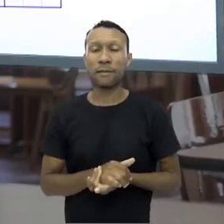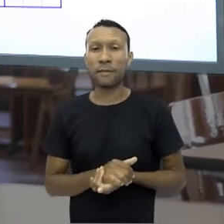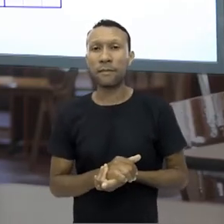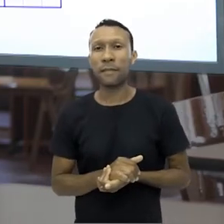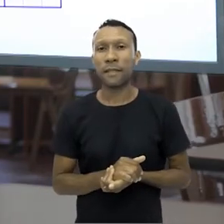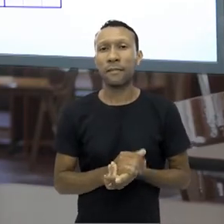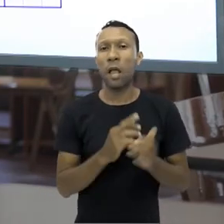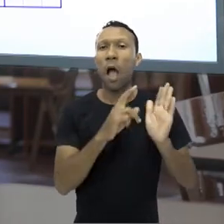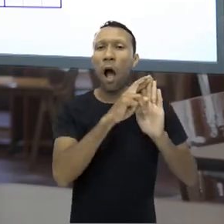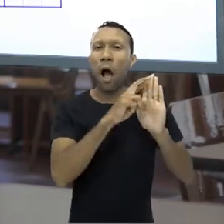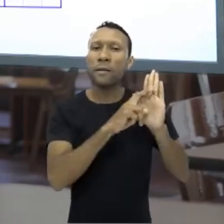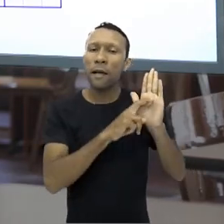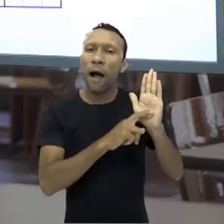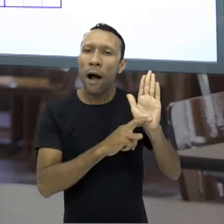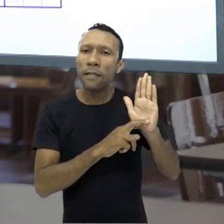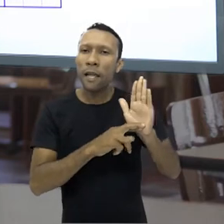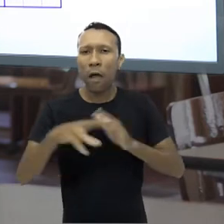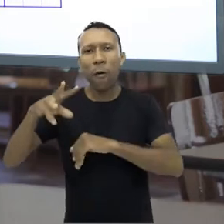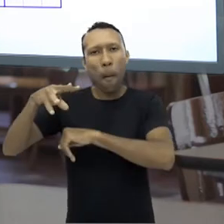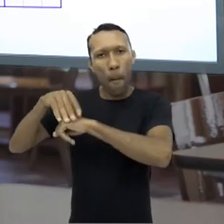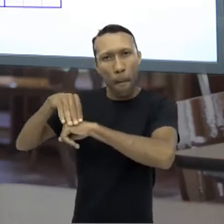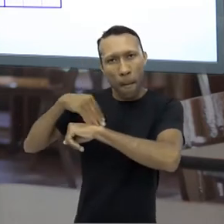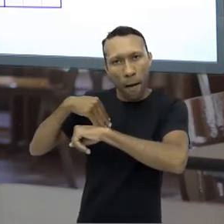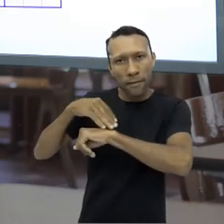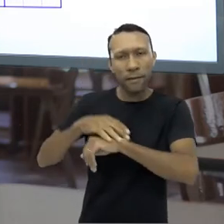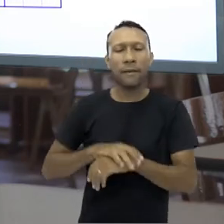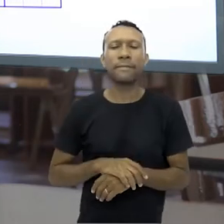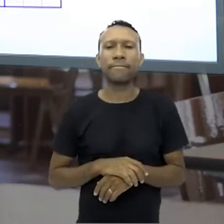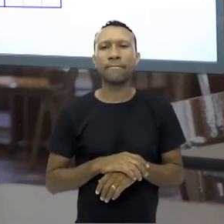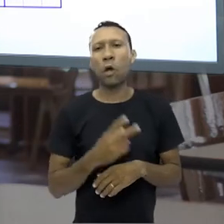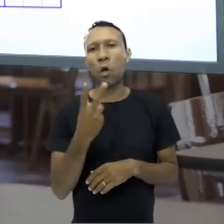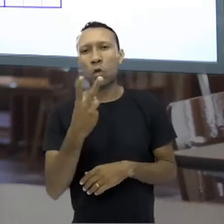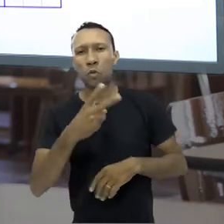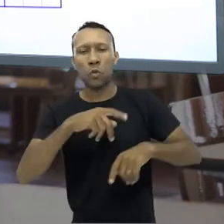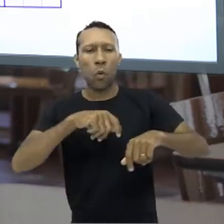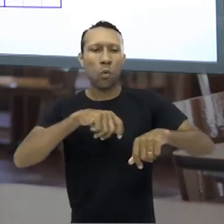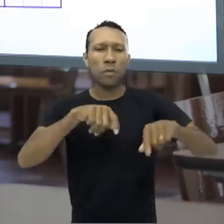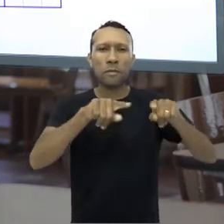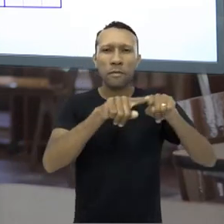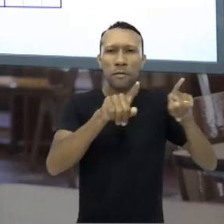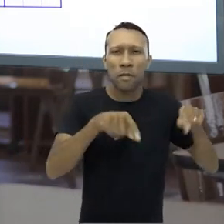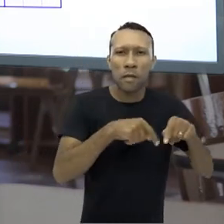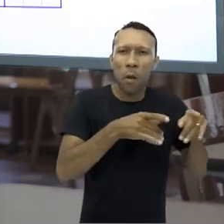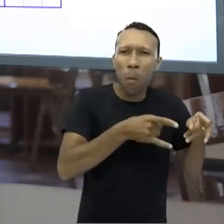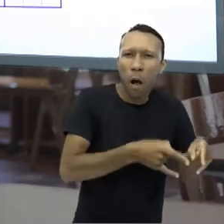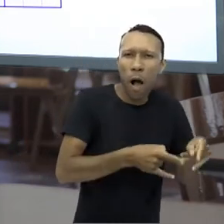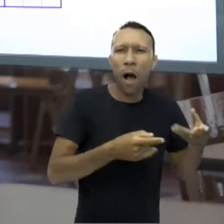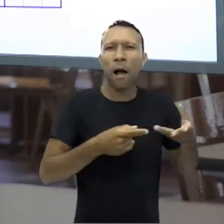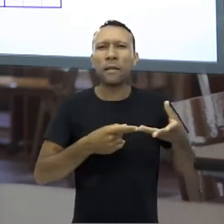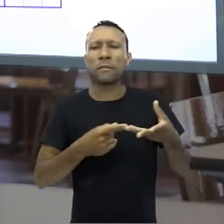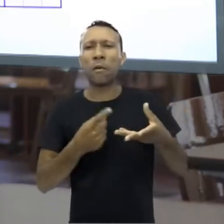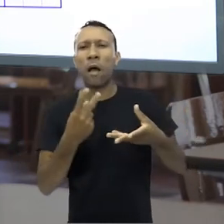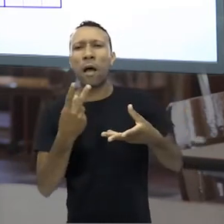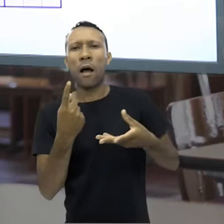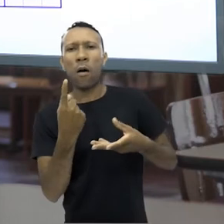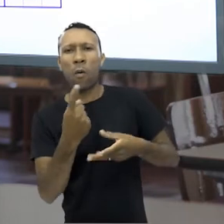casa seguindo as medidas que foi dada, ó. Os 2 quartos, os 2 banheiros, a sala de jantar, a lavanderia, tá